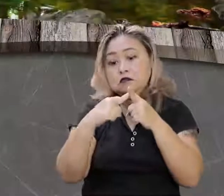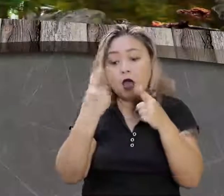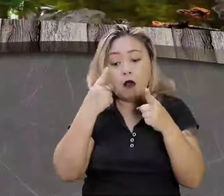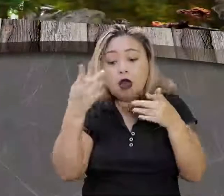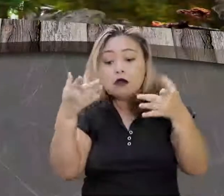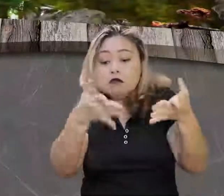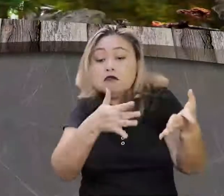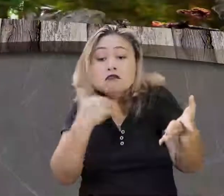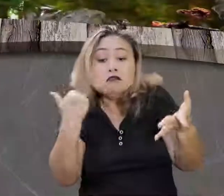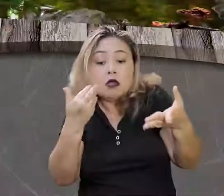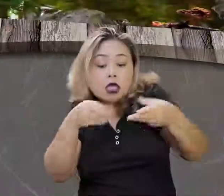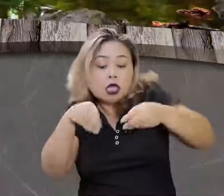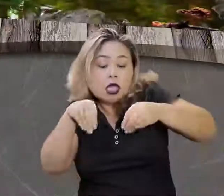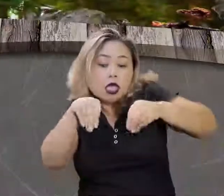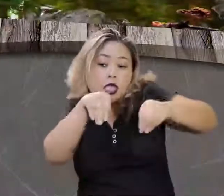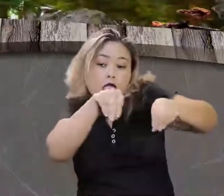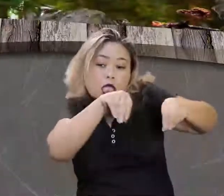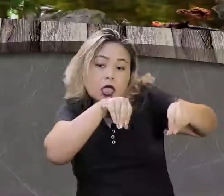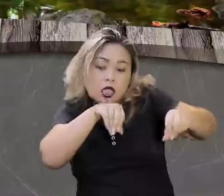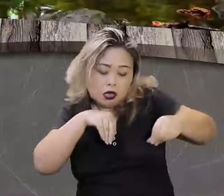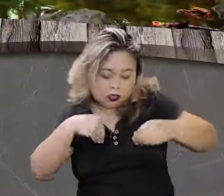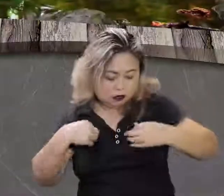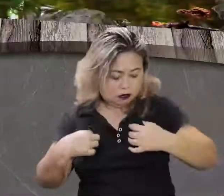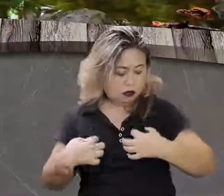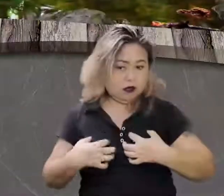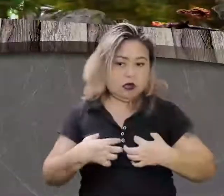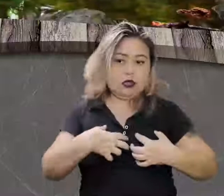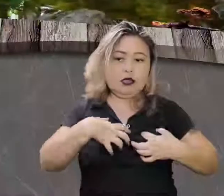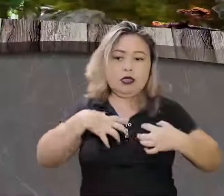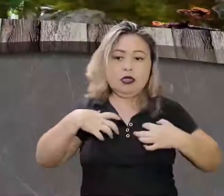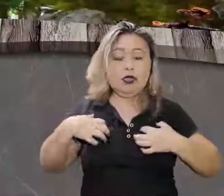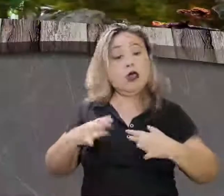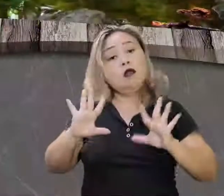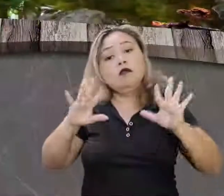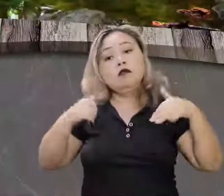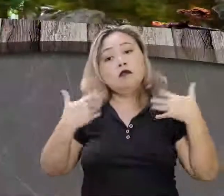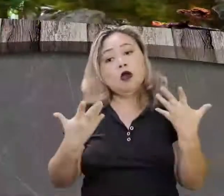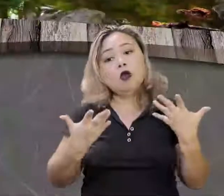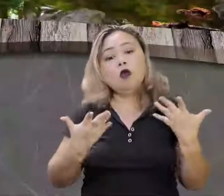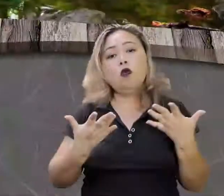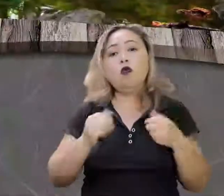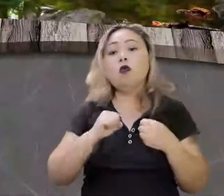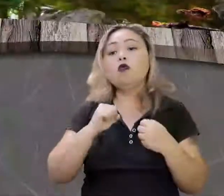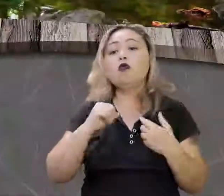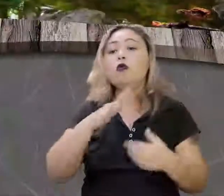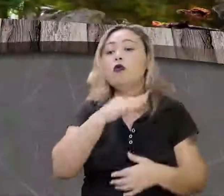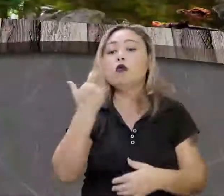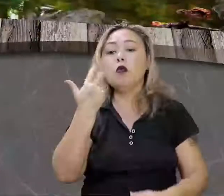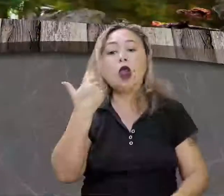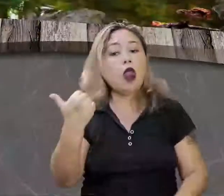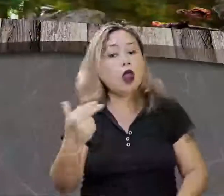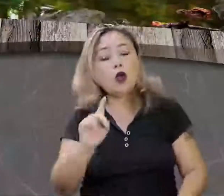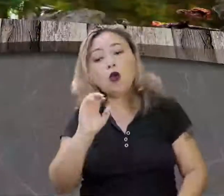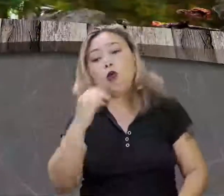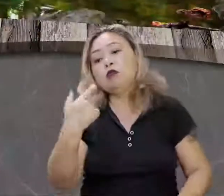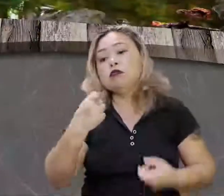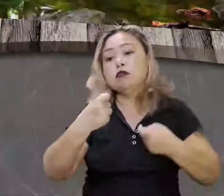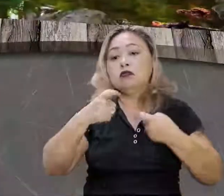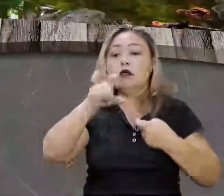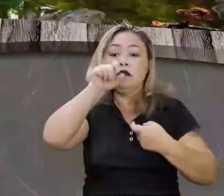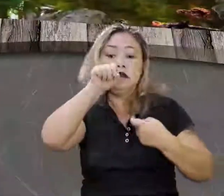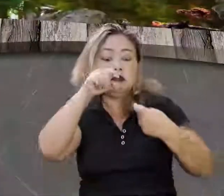eles morrerem, tá bom? Para eles começarem a agir. Ou morrerem naturalmente, ou no caso de